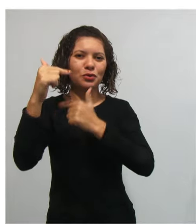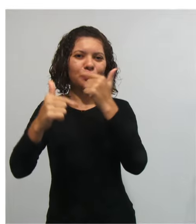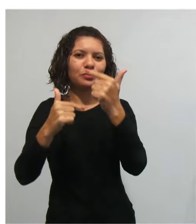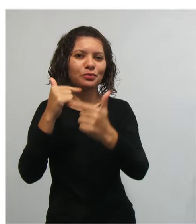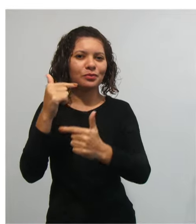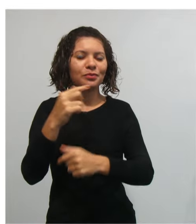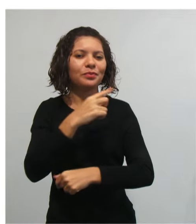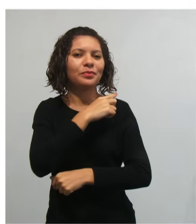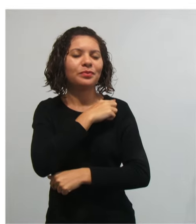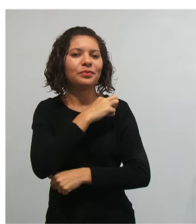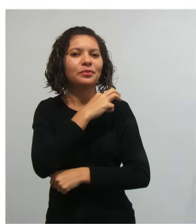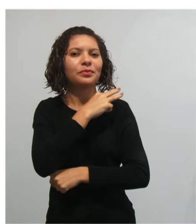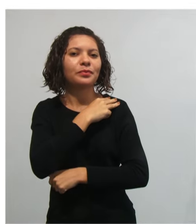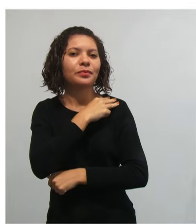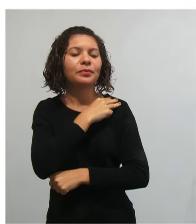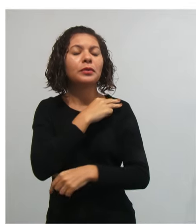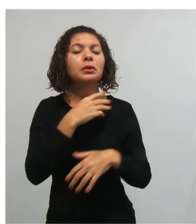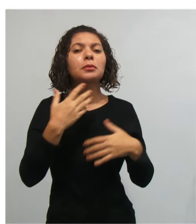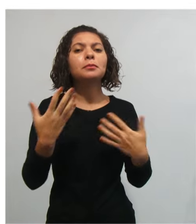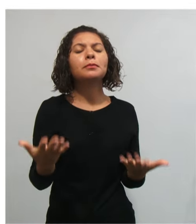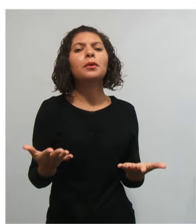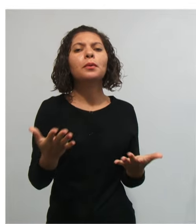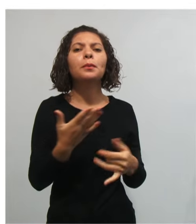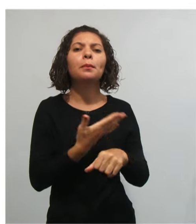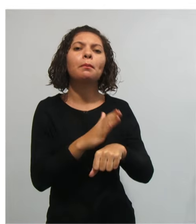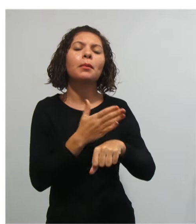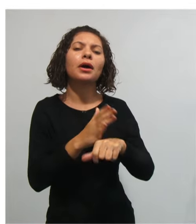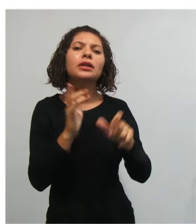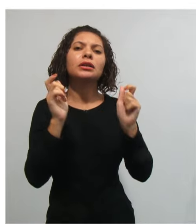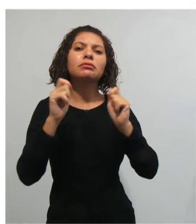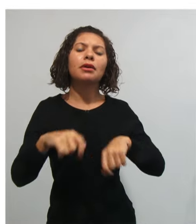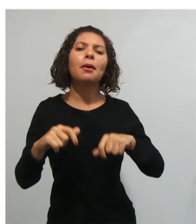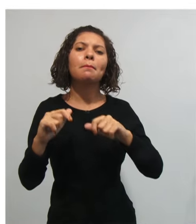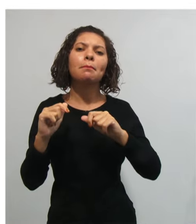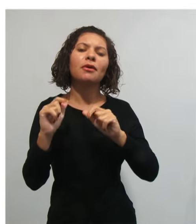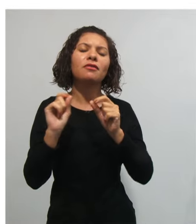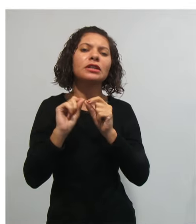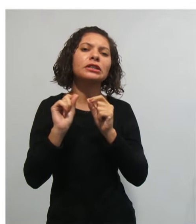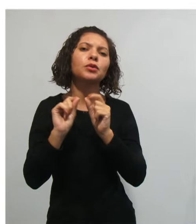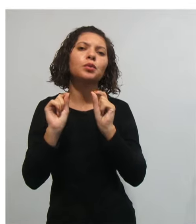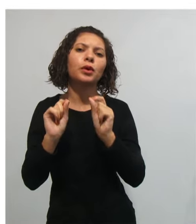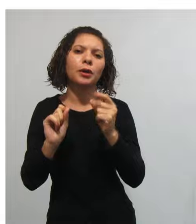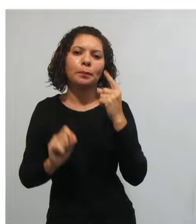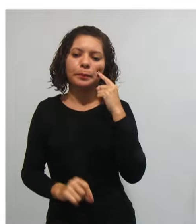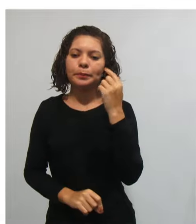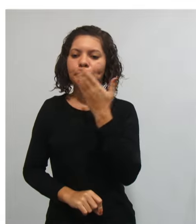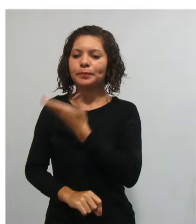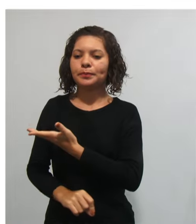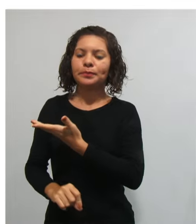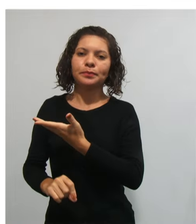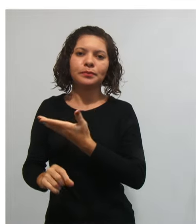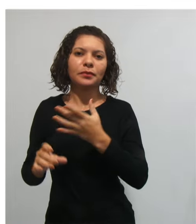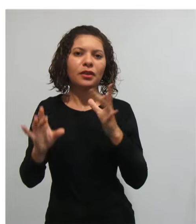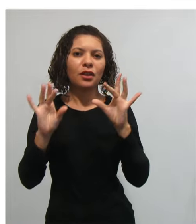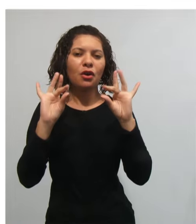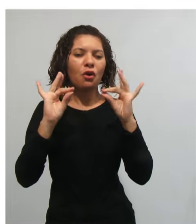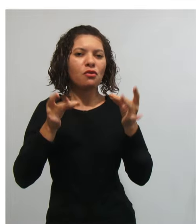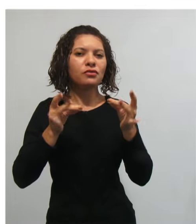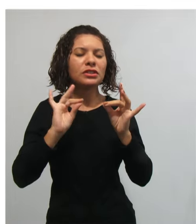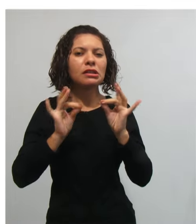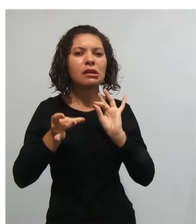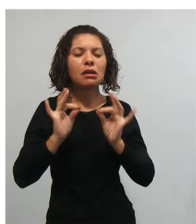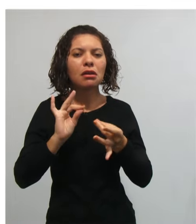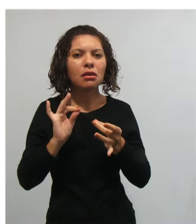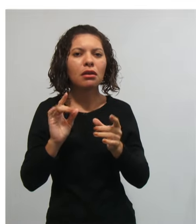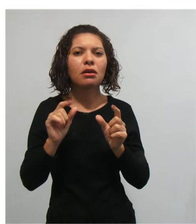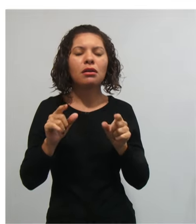da preparação para o trabalho já no ensino médio e então que práticas aí no ensino médio que a gente pode desenvolver